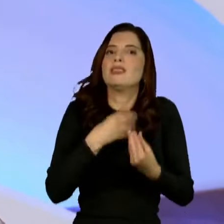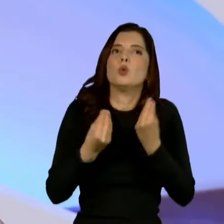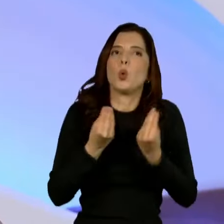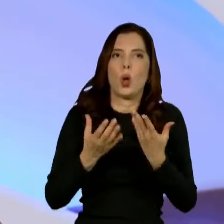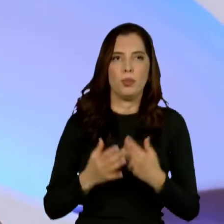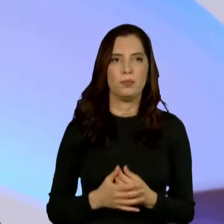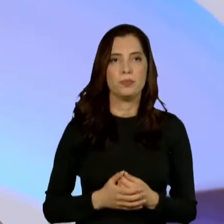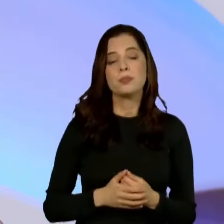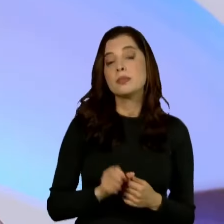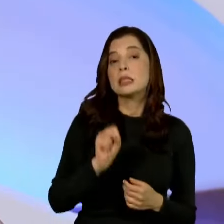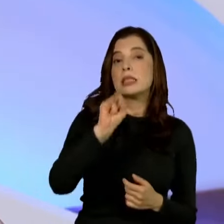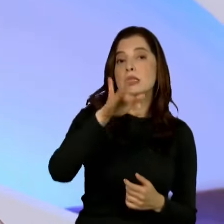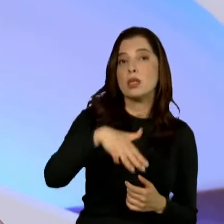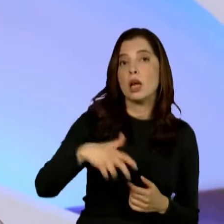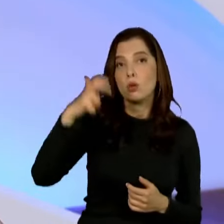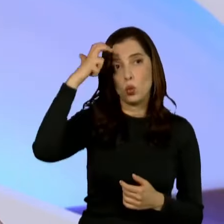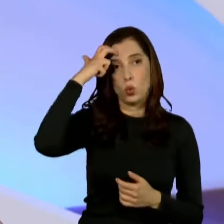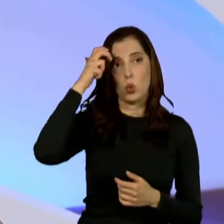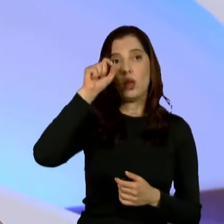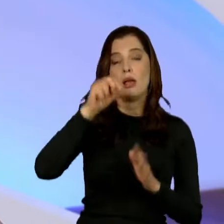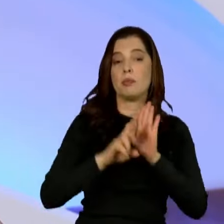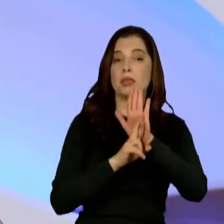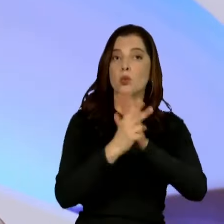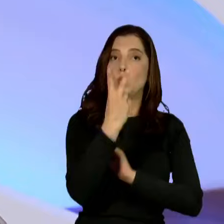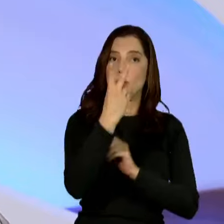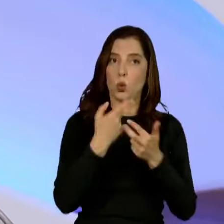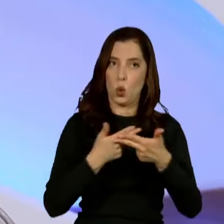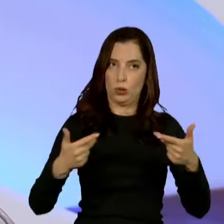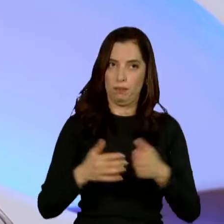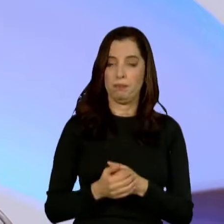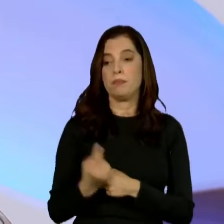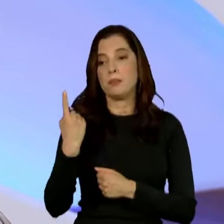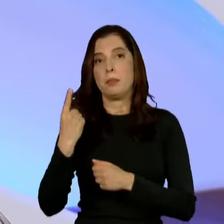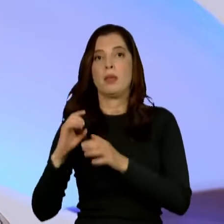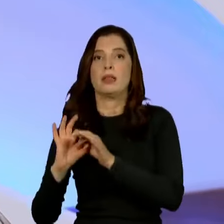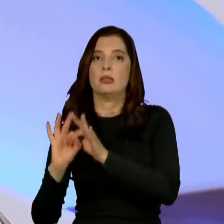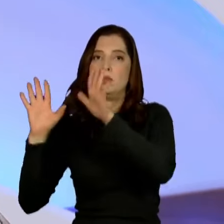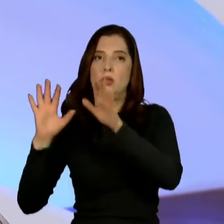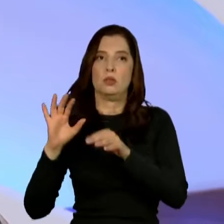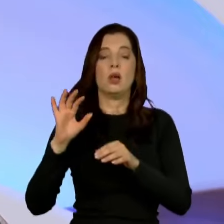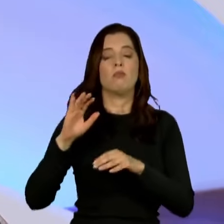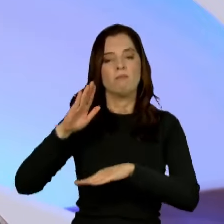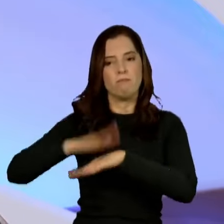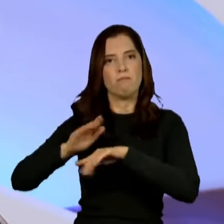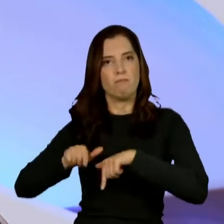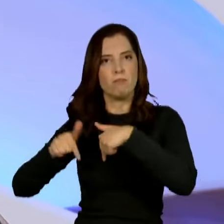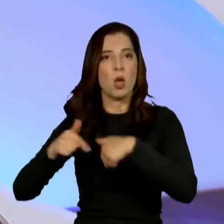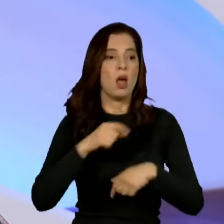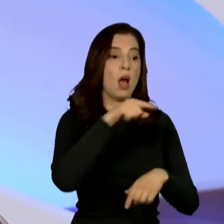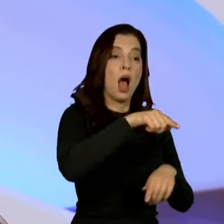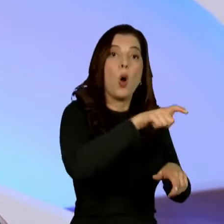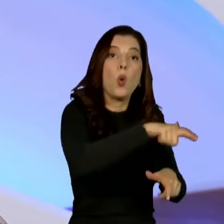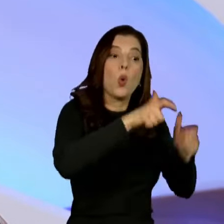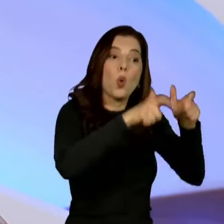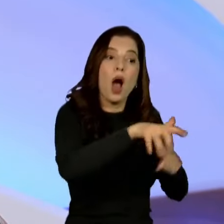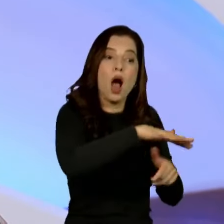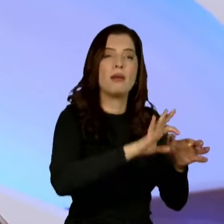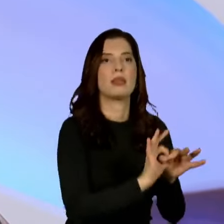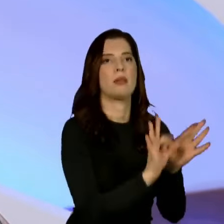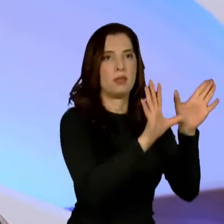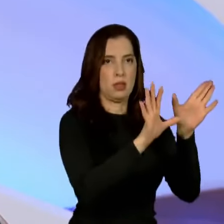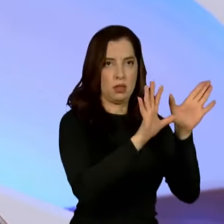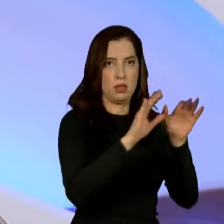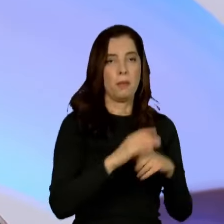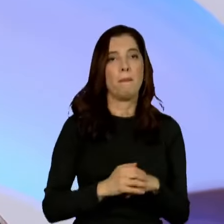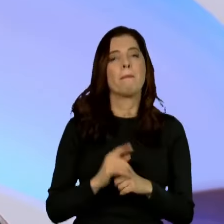Sim, a cultura, para mim, foi duas coisas. A cultura foi a emancipação e a liberação. Porque